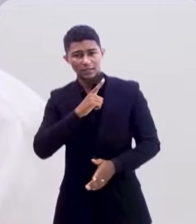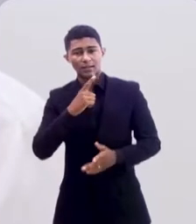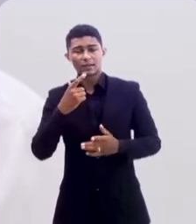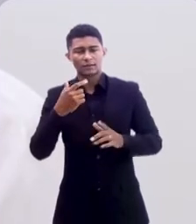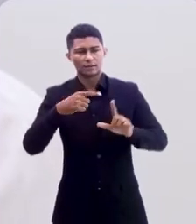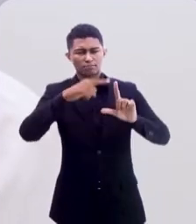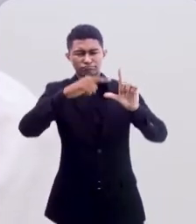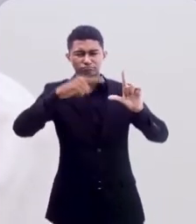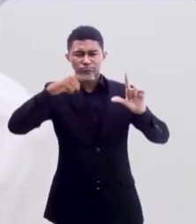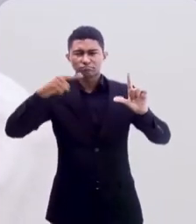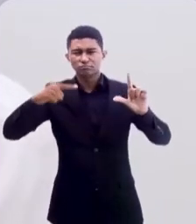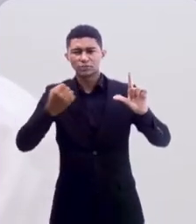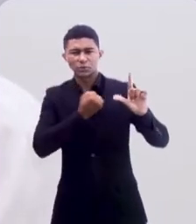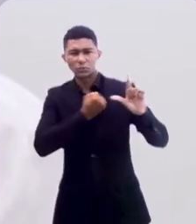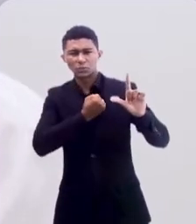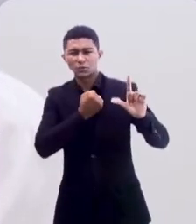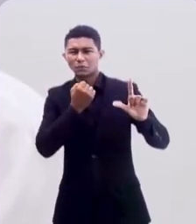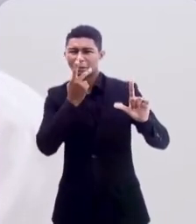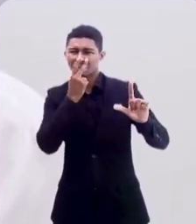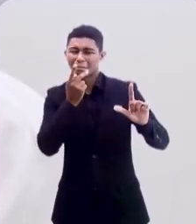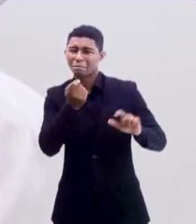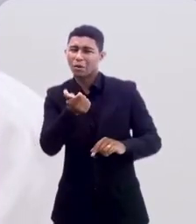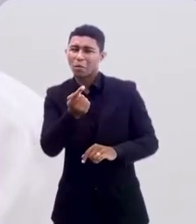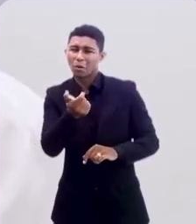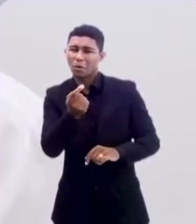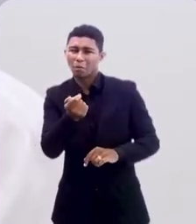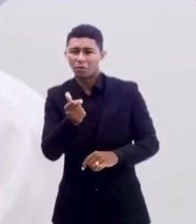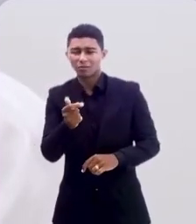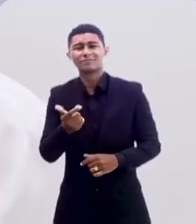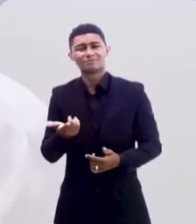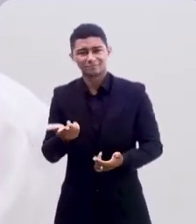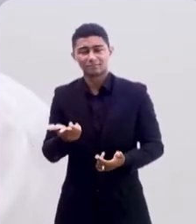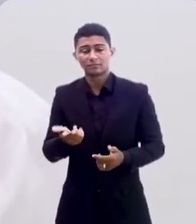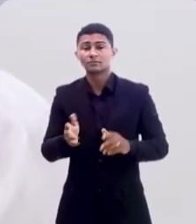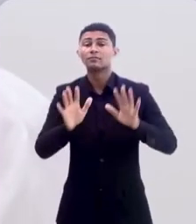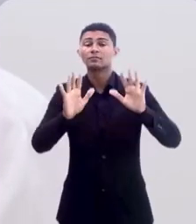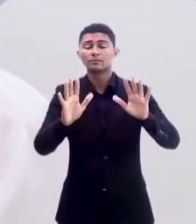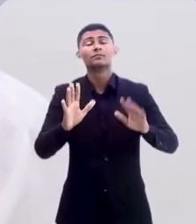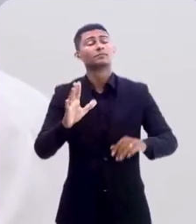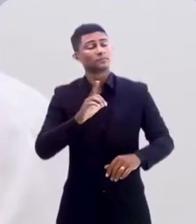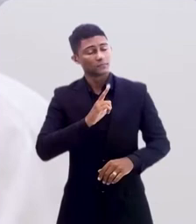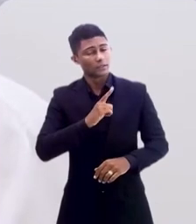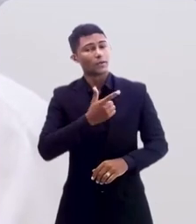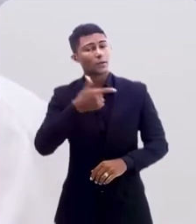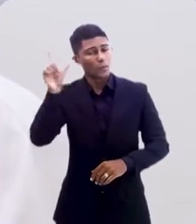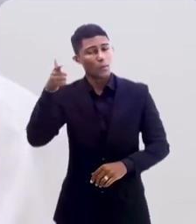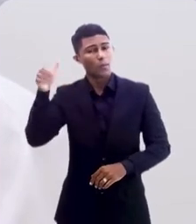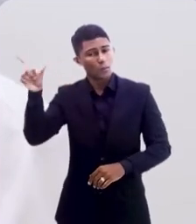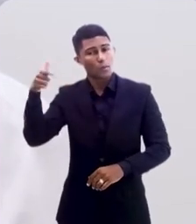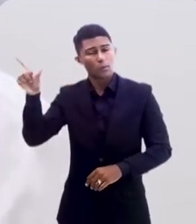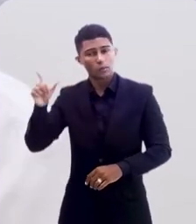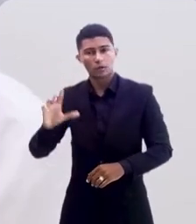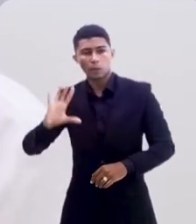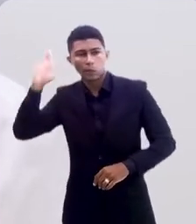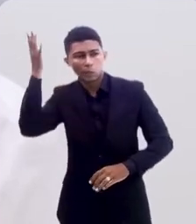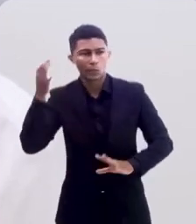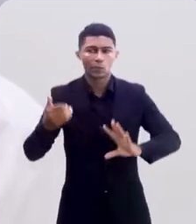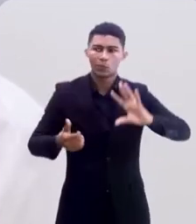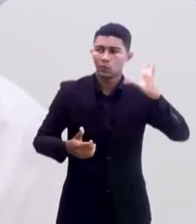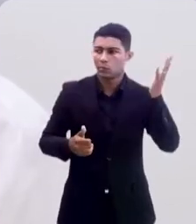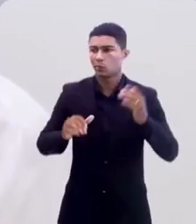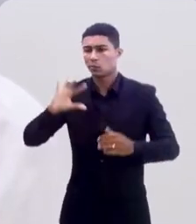tem números ainda muito baixos, né, de acesso a crédito pelos produtores rurais. Mas há outras coisas que aconteceram,